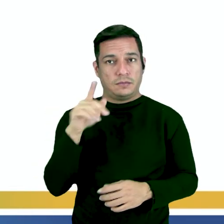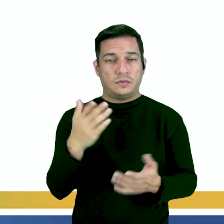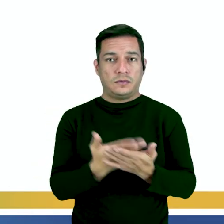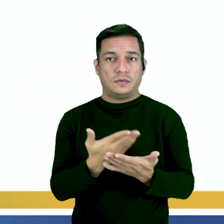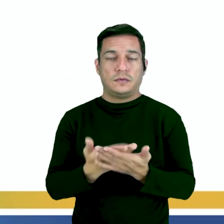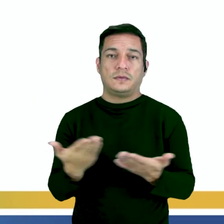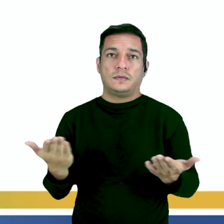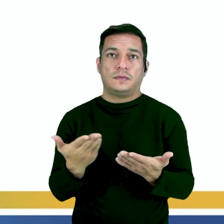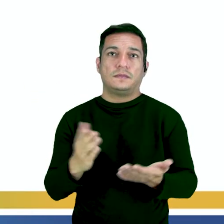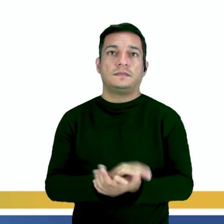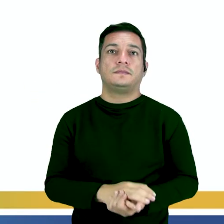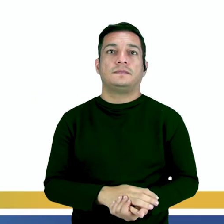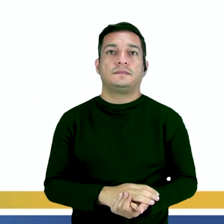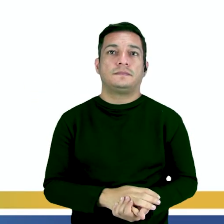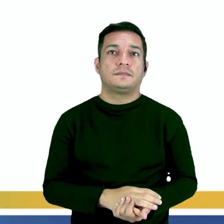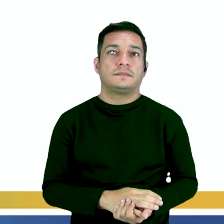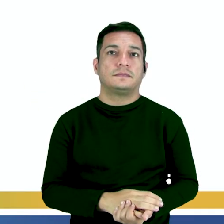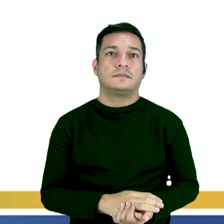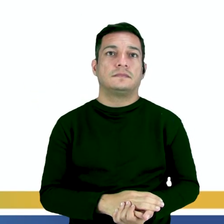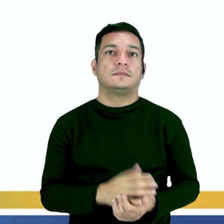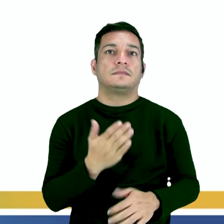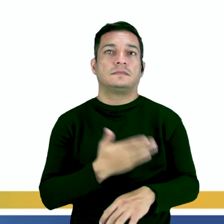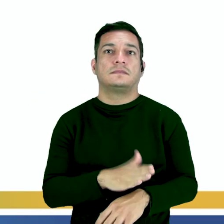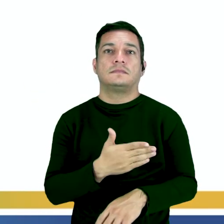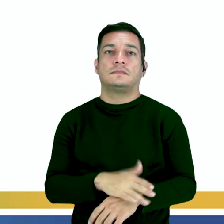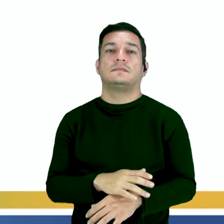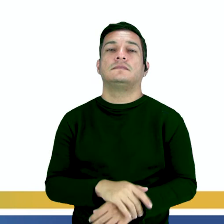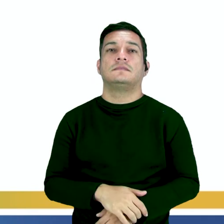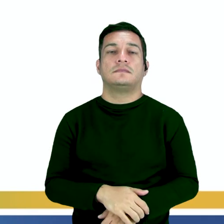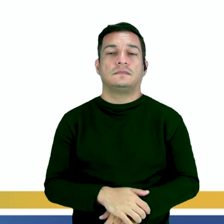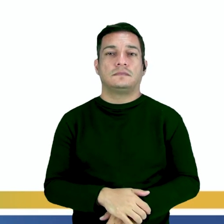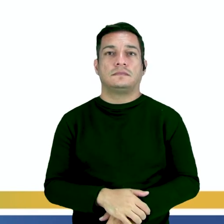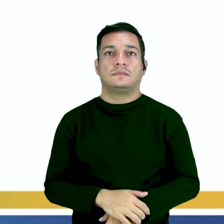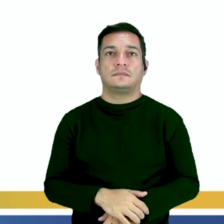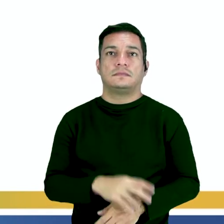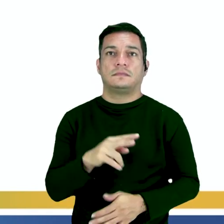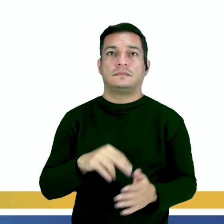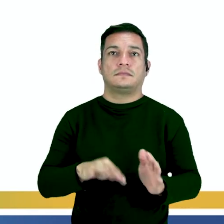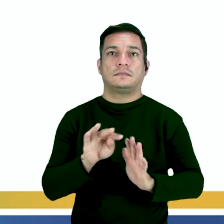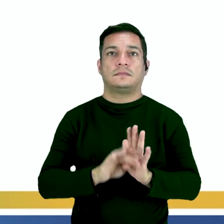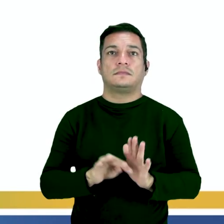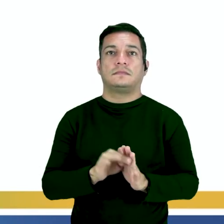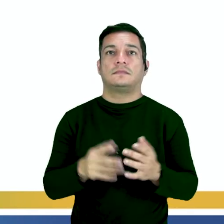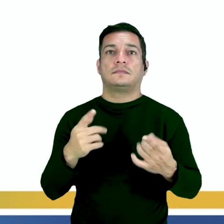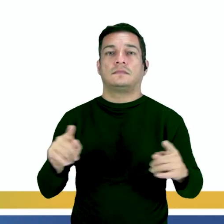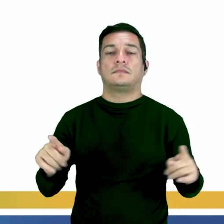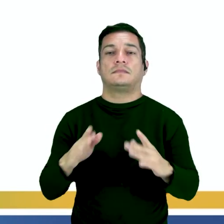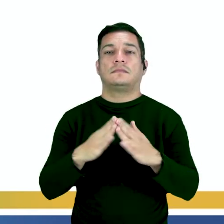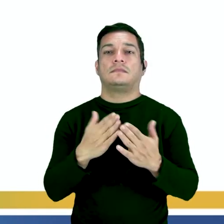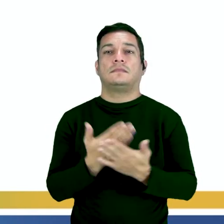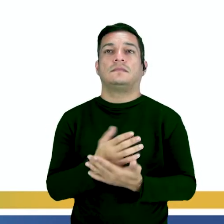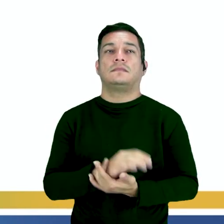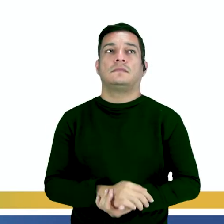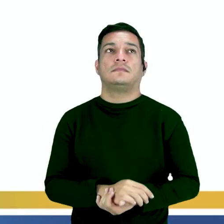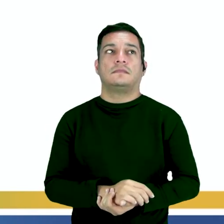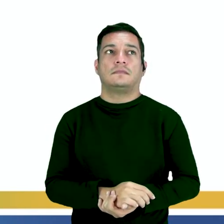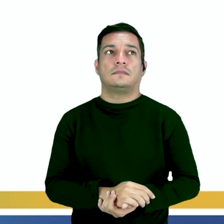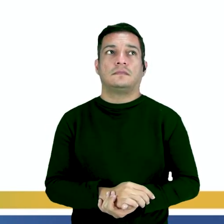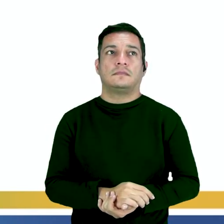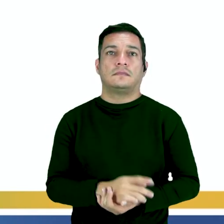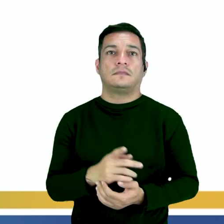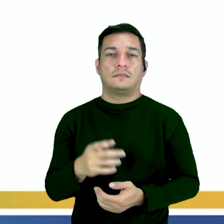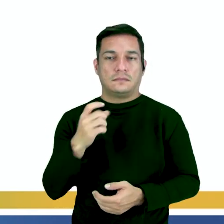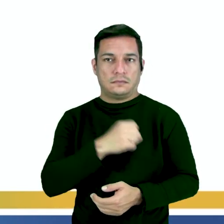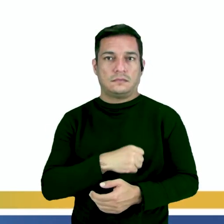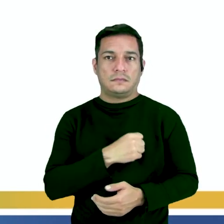aula. Prontos para exercitar? Vamos ler o texto a seguir. A música na escola. Estão com saudade